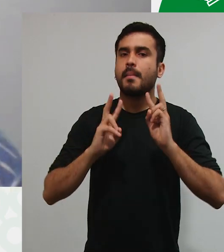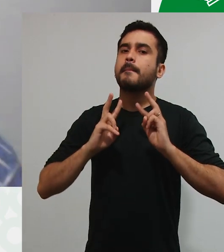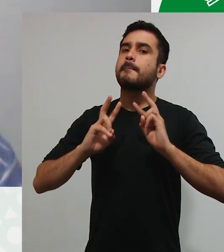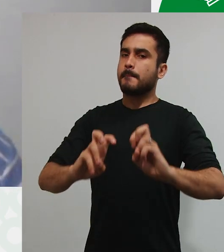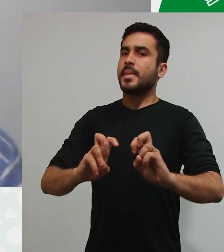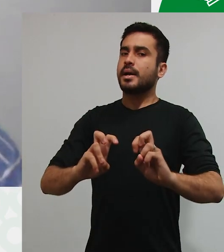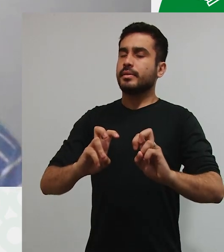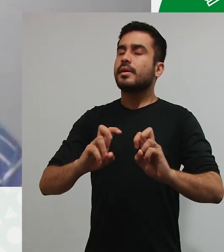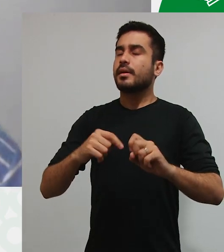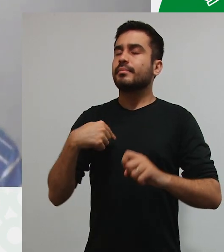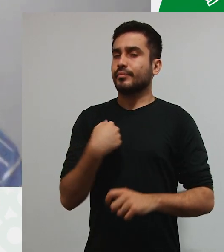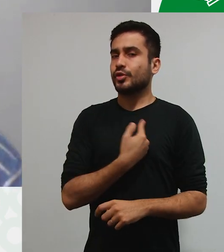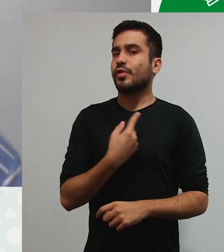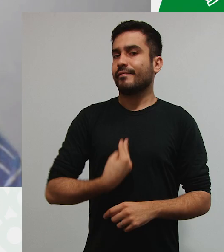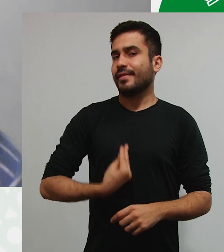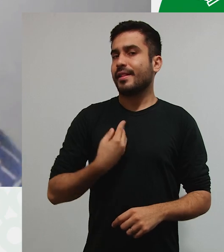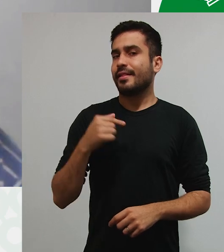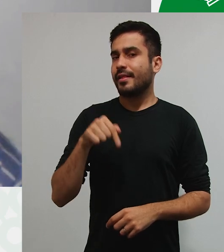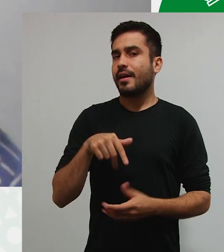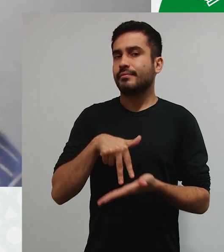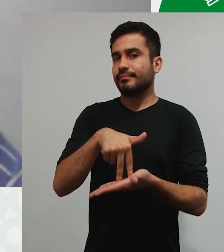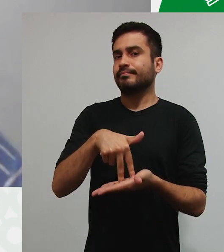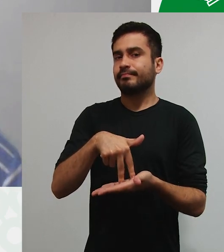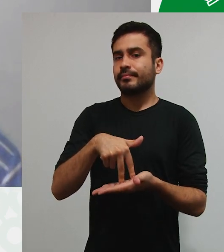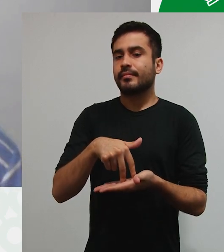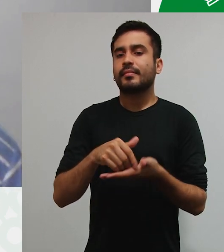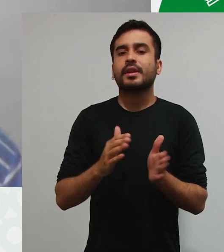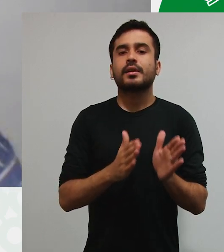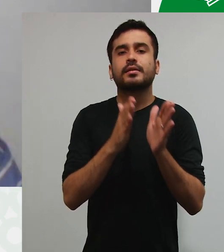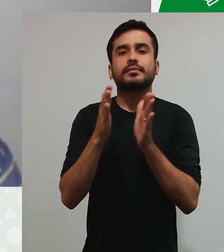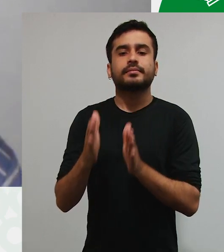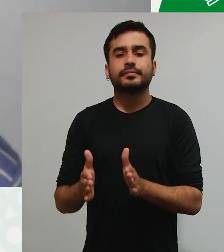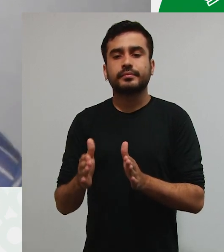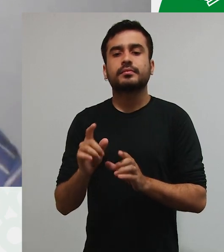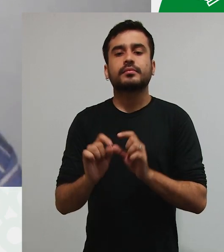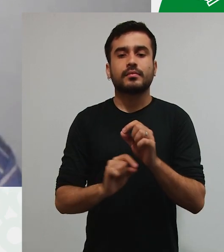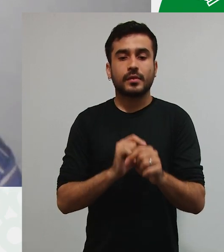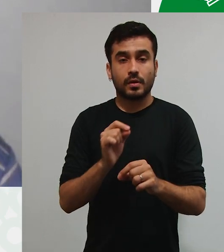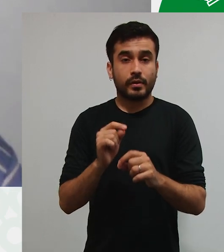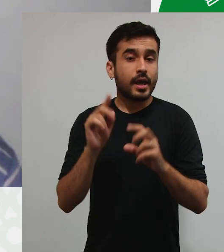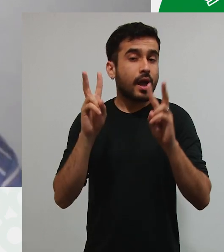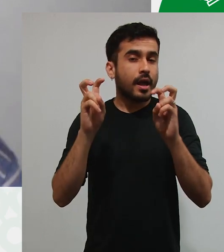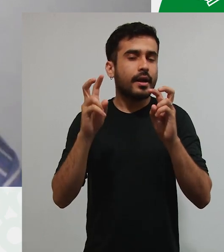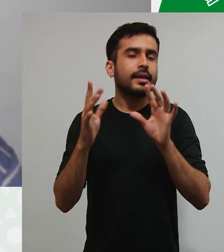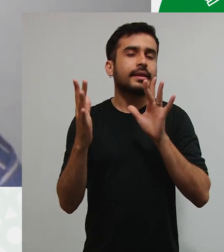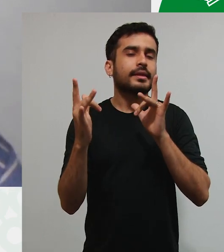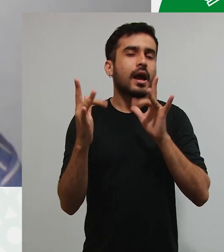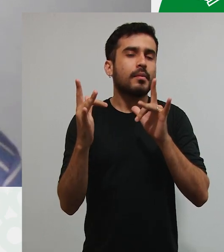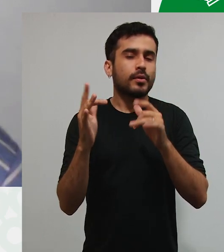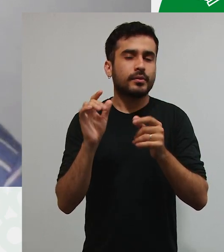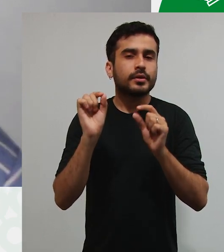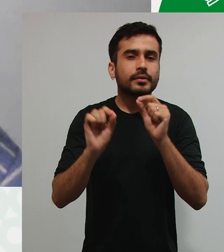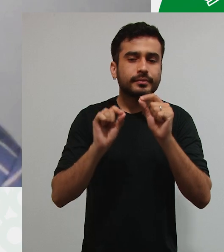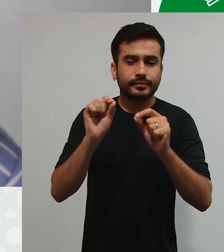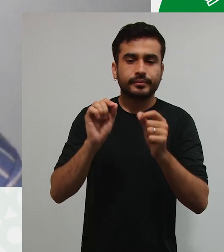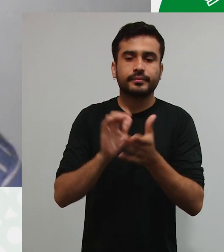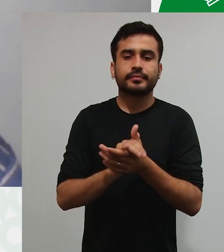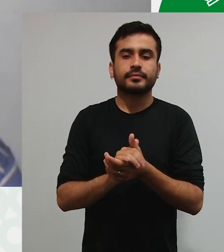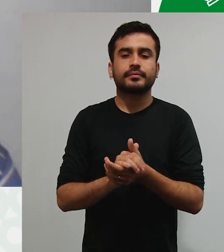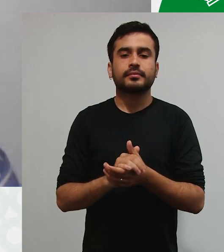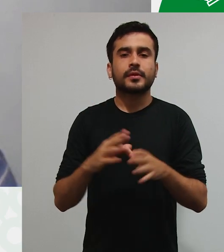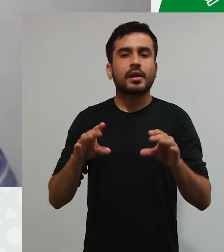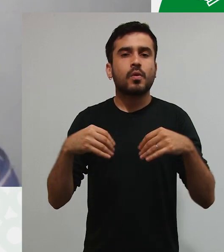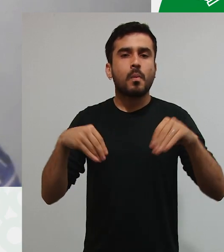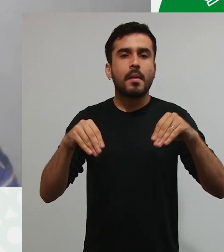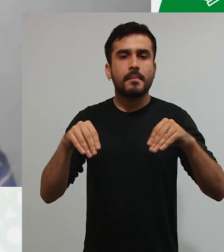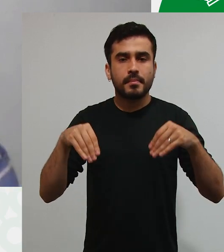compõem esse espaço, e já era um espaço familiar para mim. Quando a gente entra nesse espaço, que nós somos percebidos,